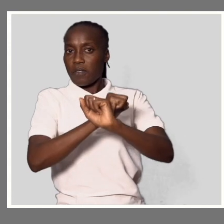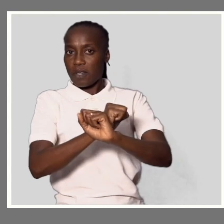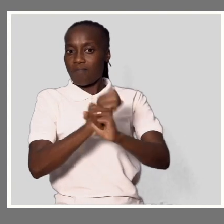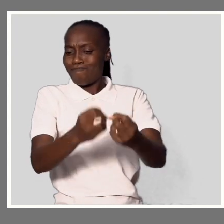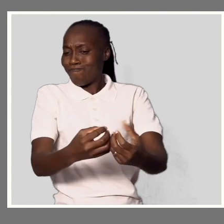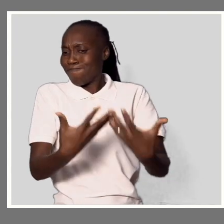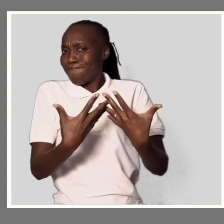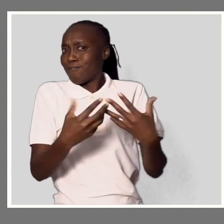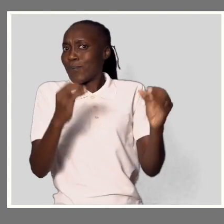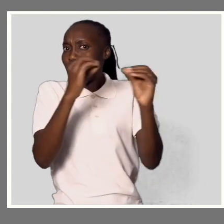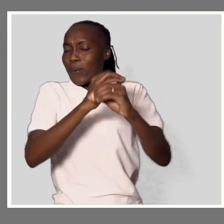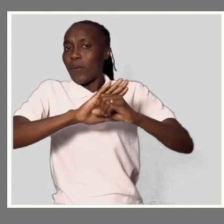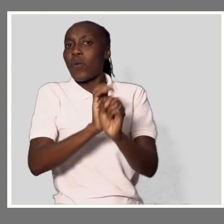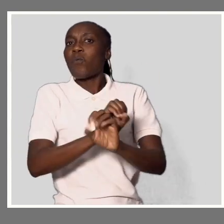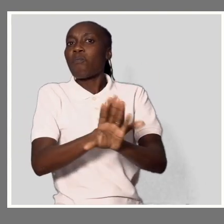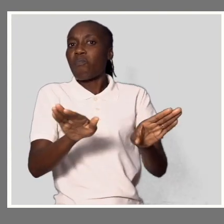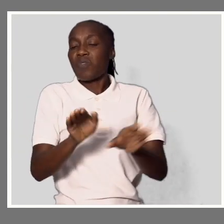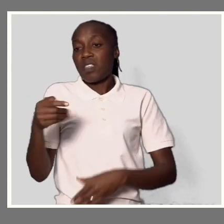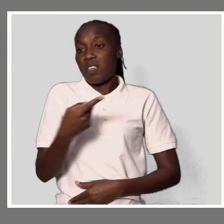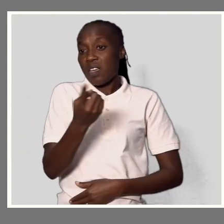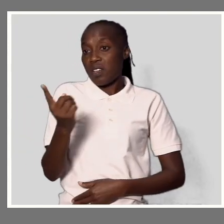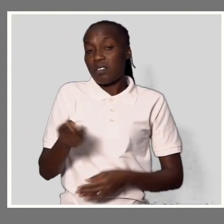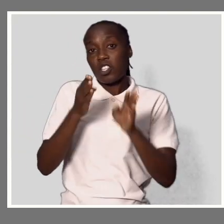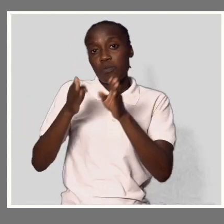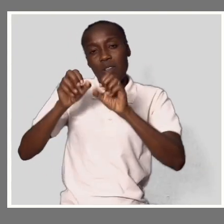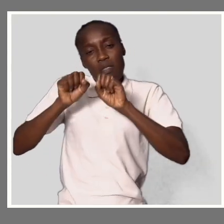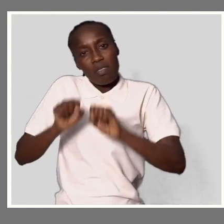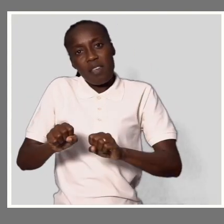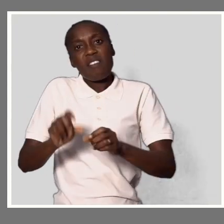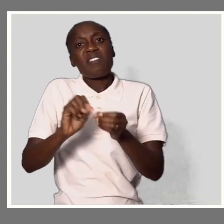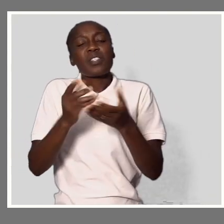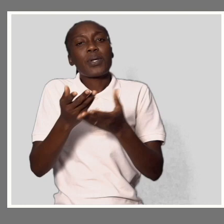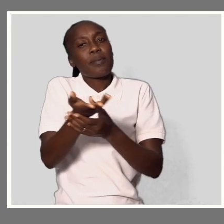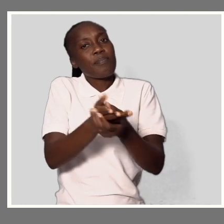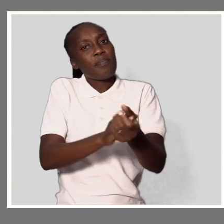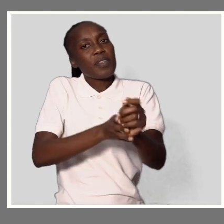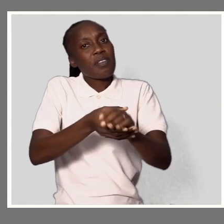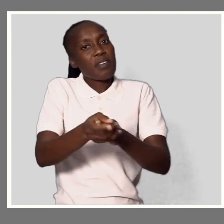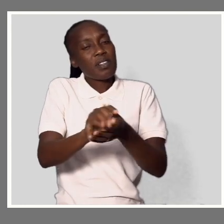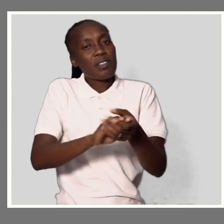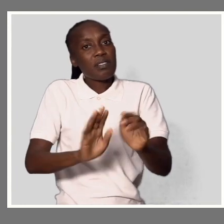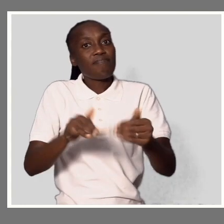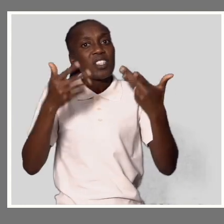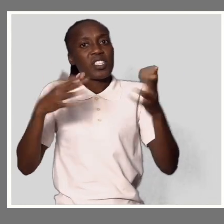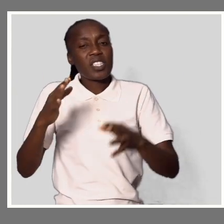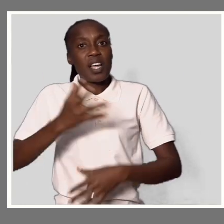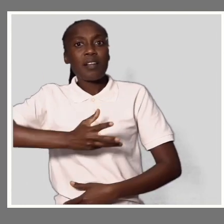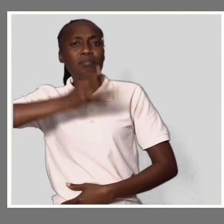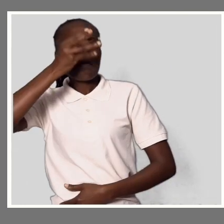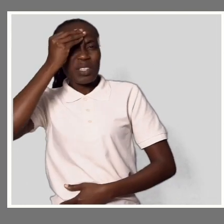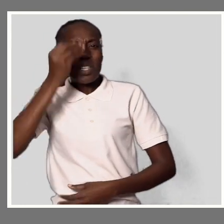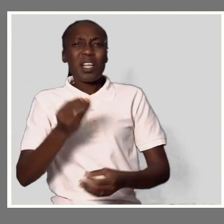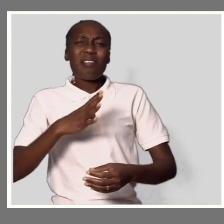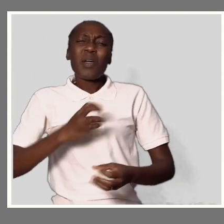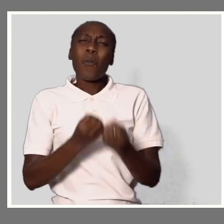da contaminação da Covid-19 e que as pessoas têm que procurar lavar as mãos. Se tiverem percebido,